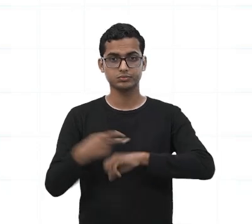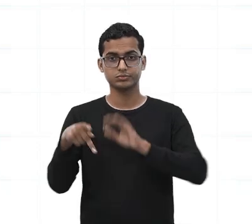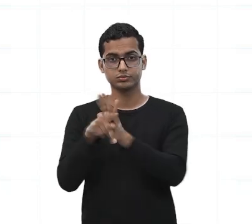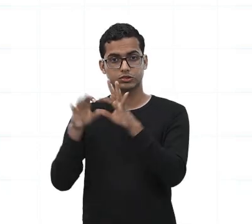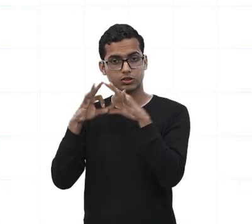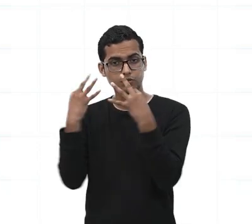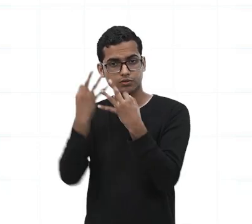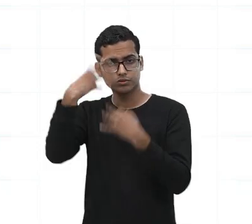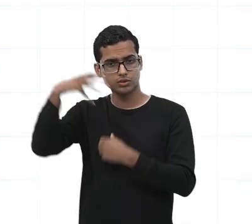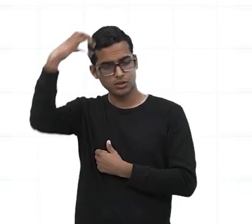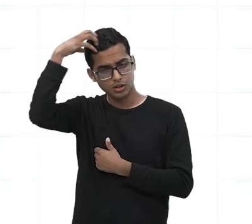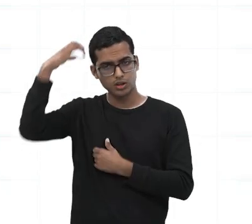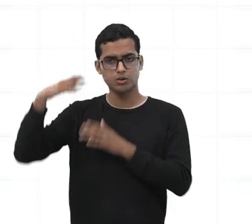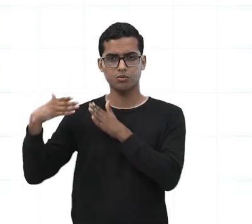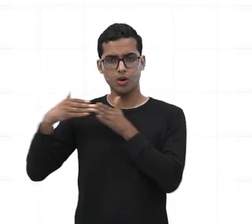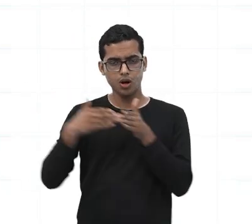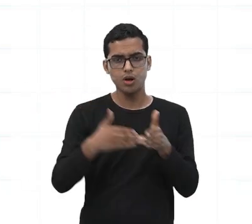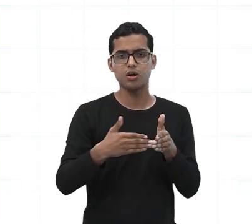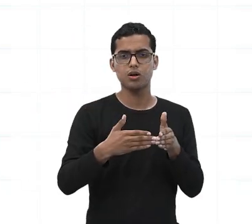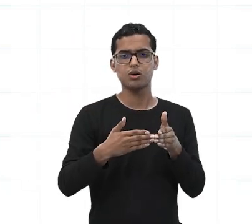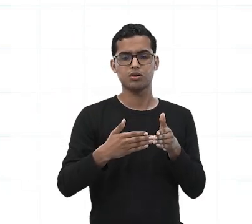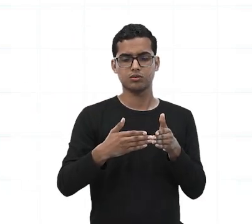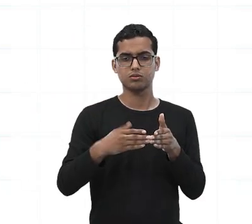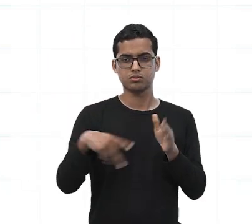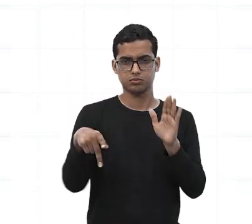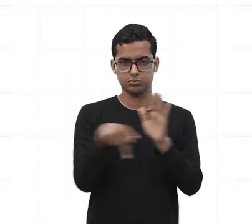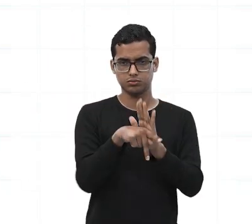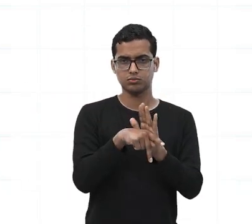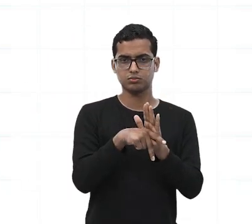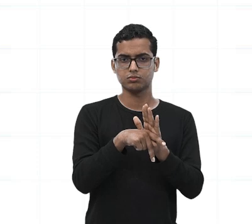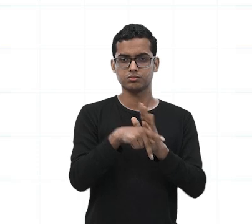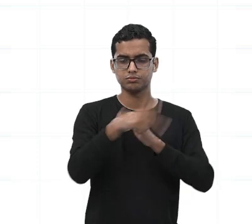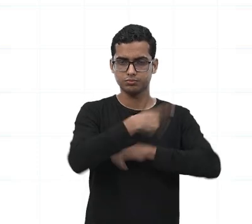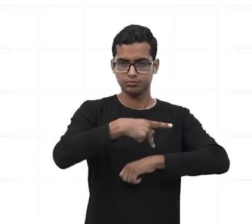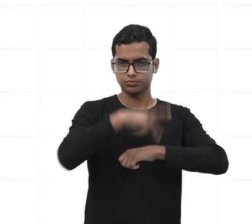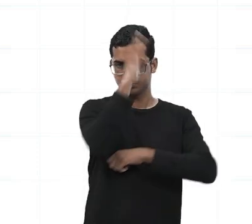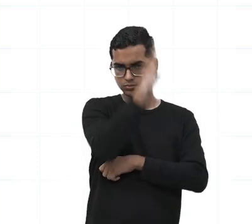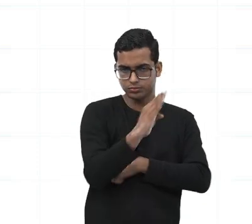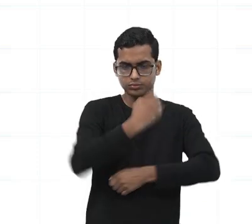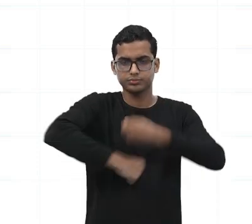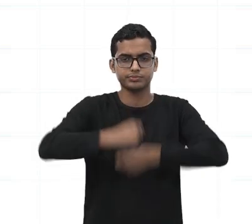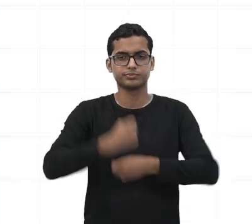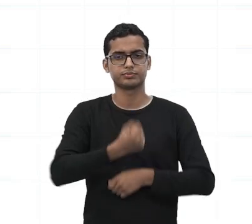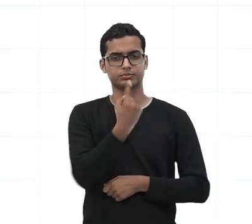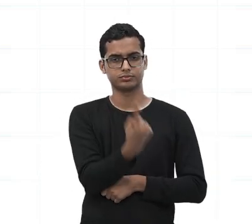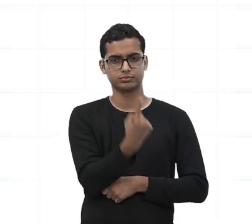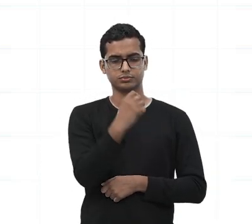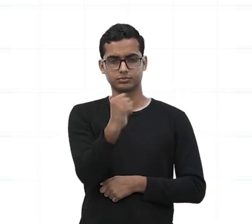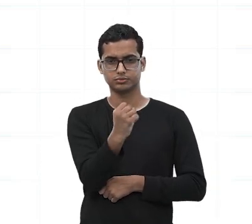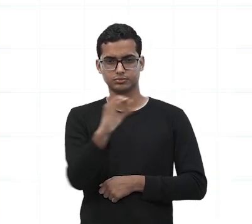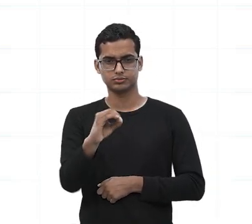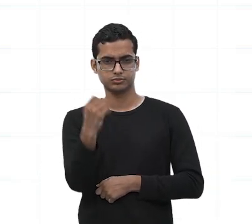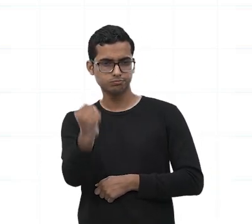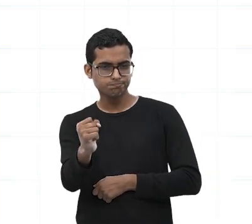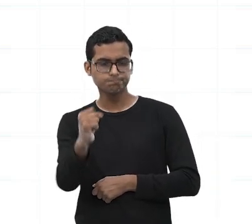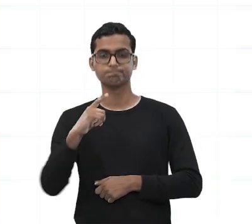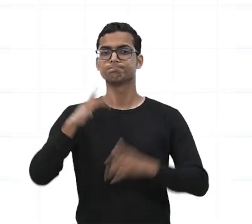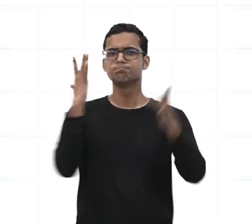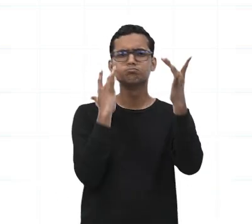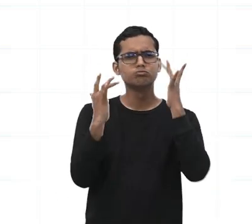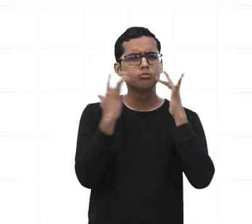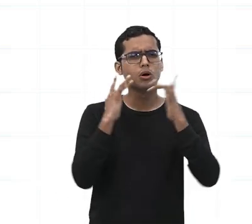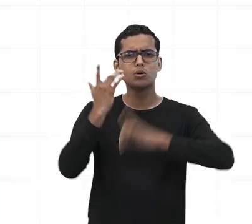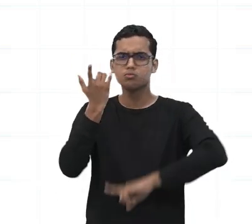real no Brasil, em 1808, o teatro passou por um grande avanço. Dom João